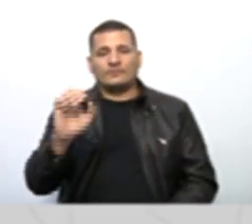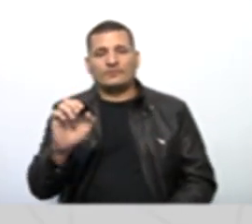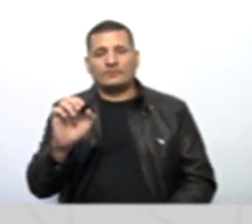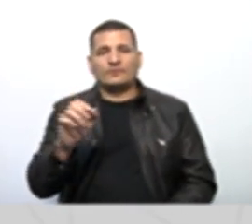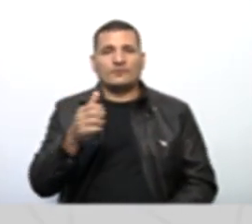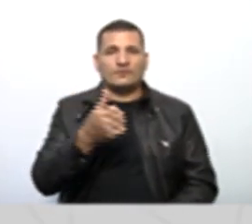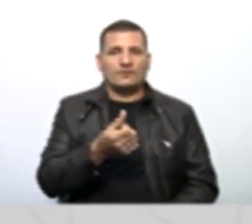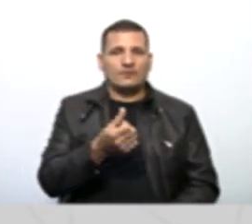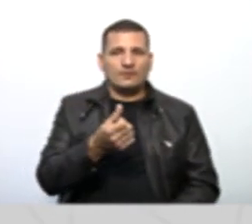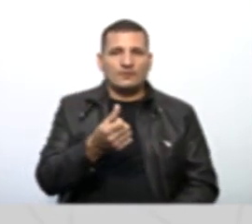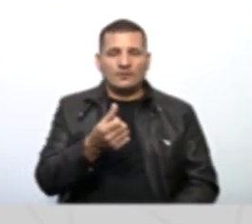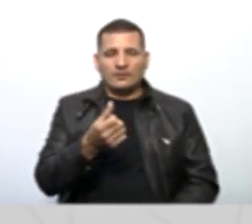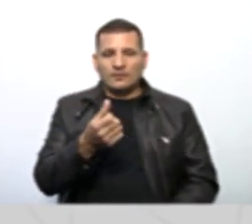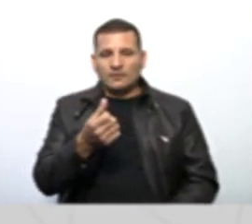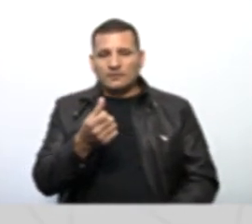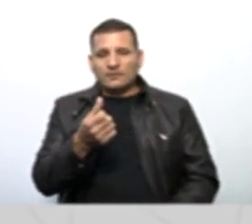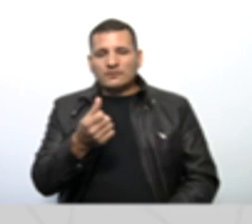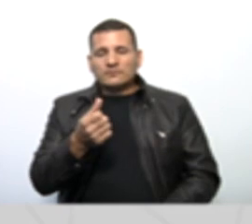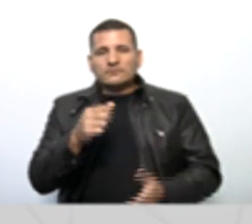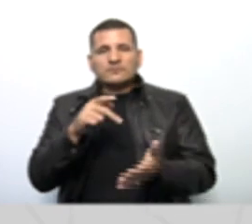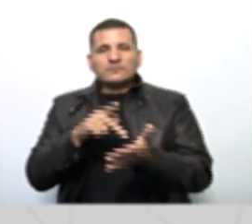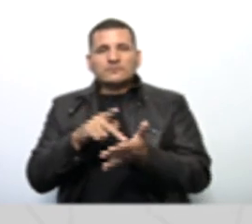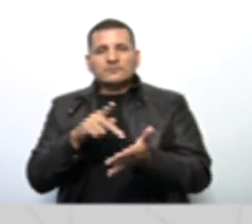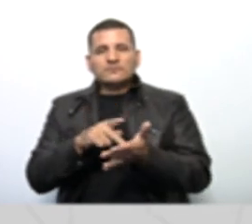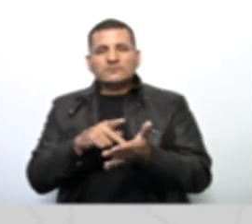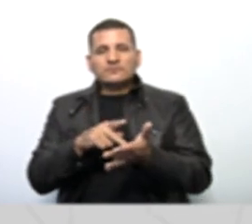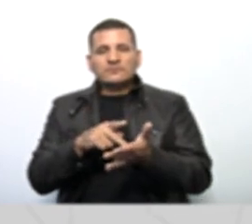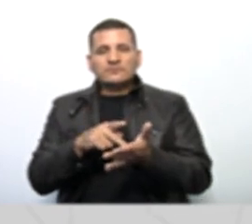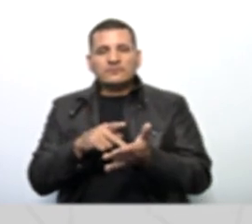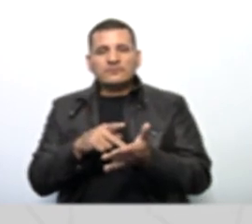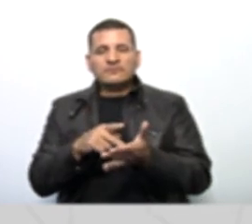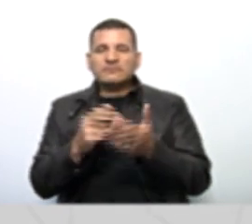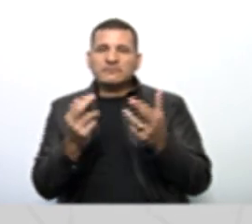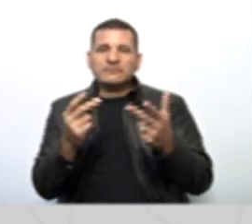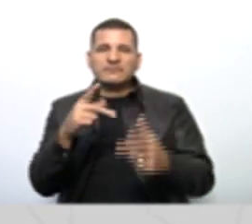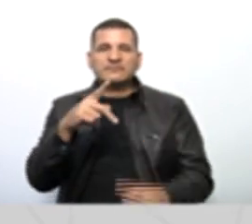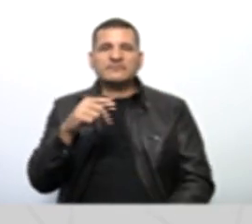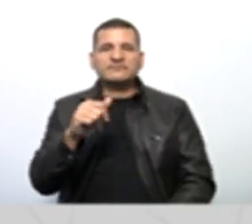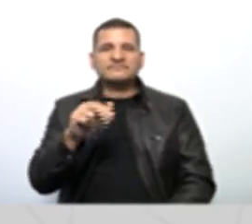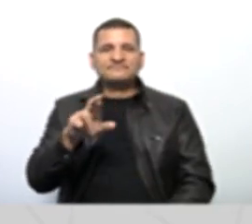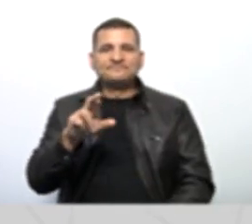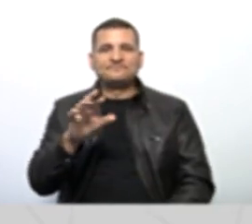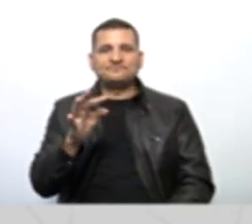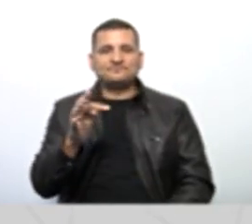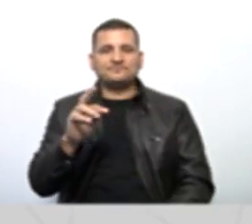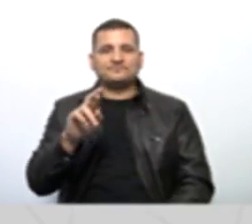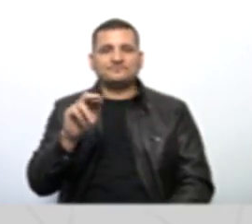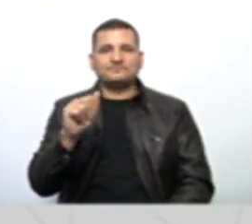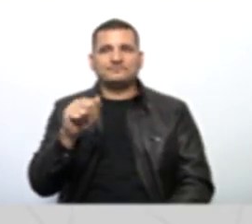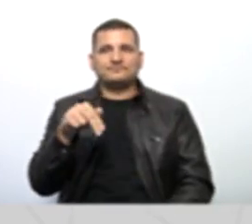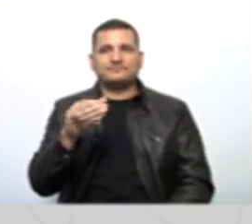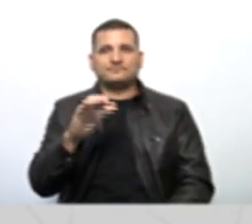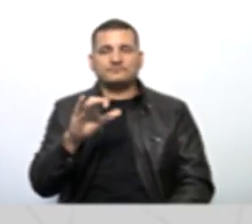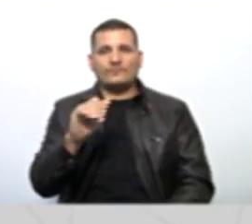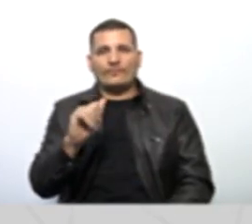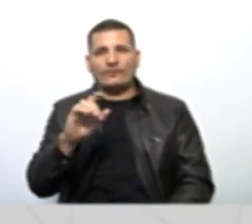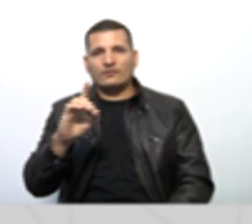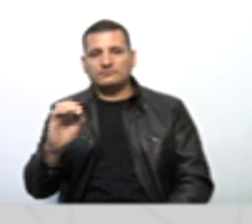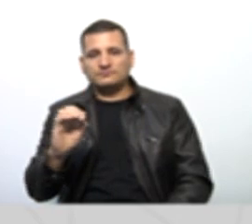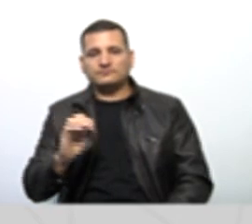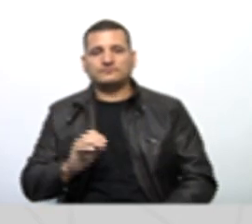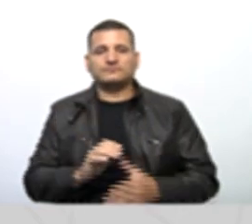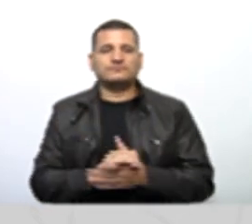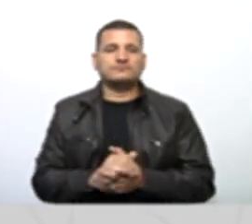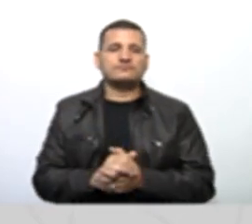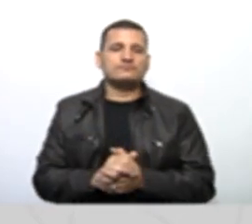6 ele é na verdade o que é o cabo parto a ser lançado é esse pessoal então a nossa